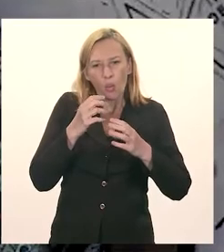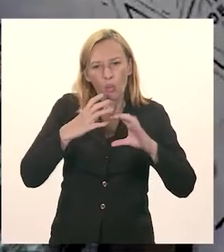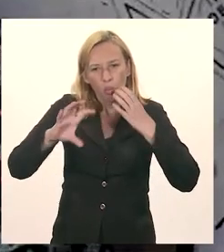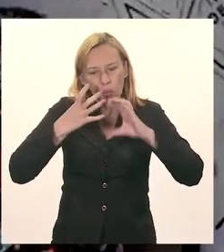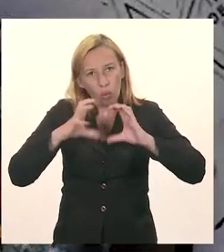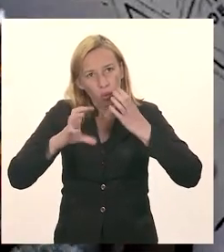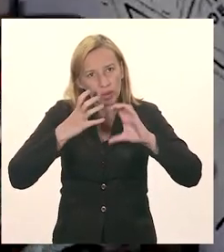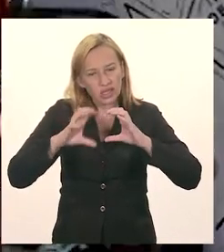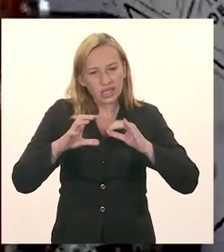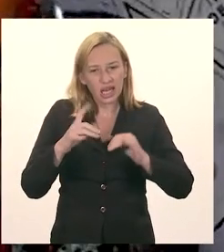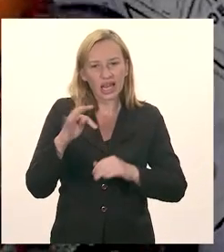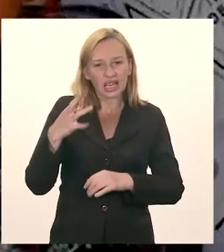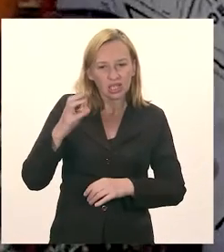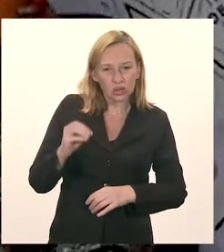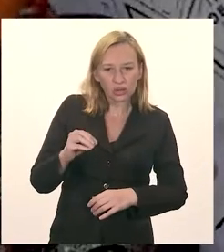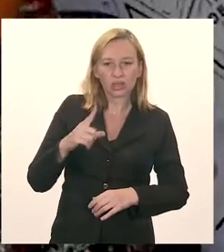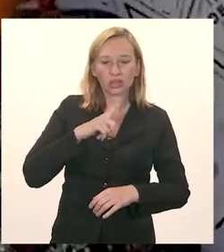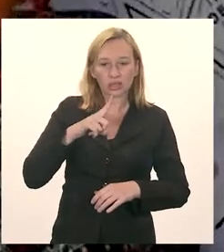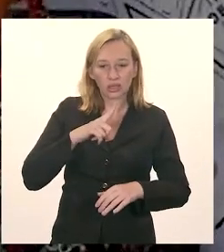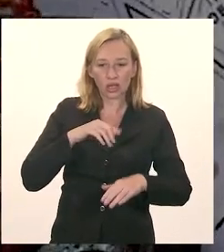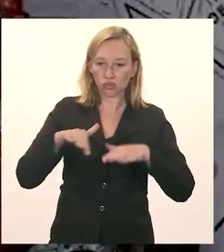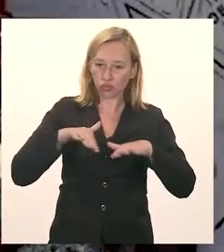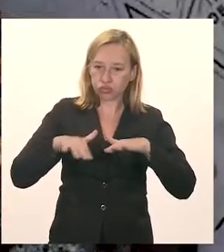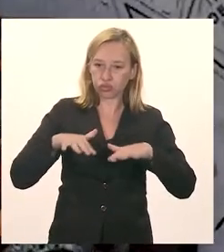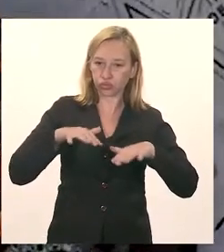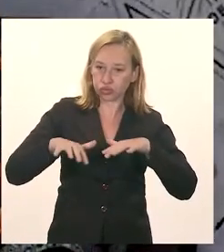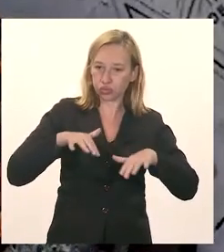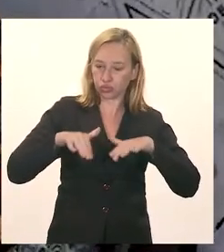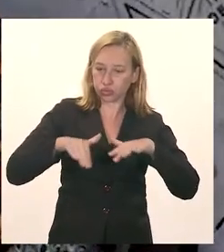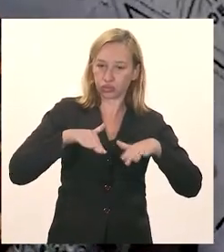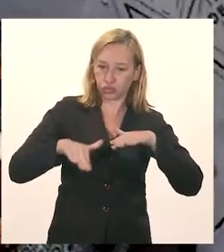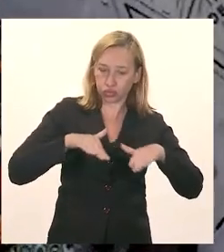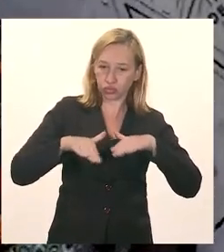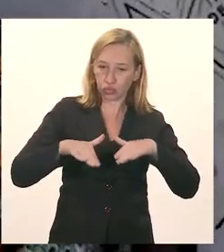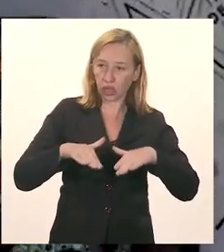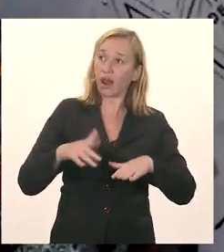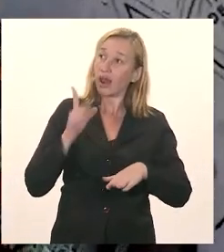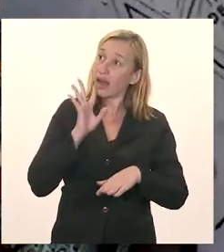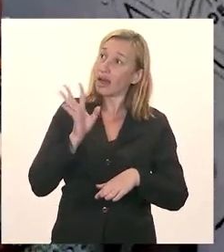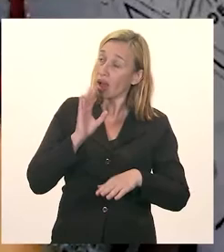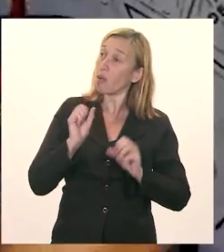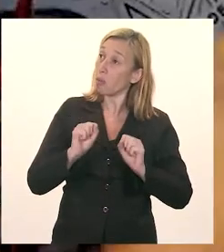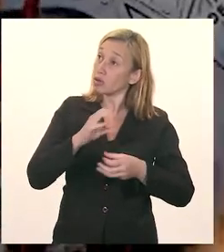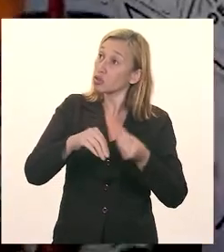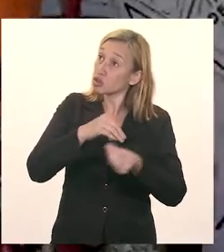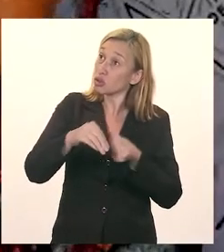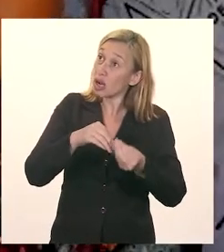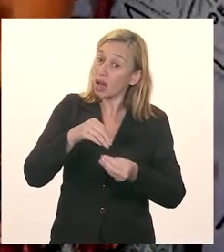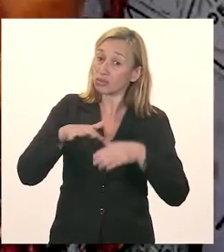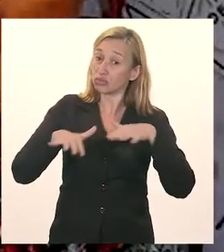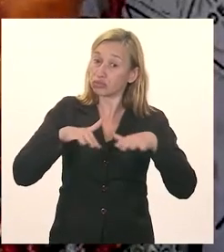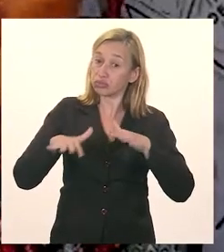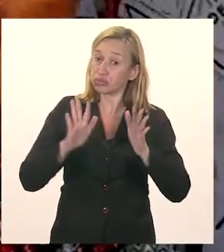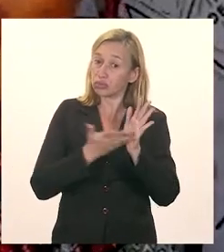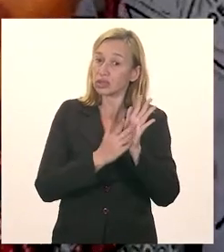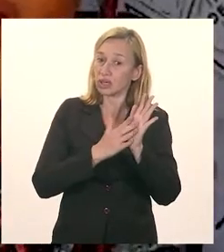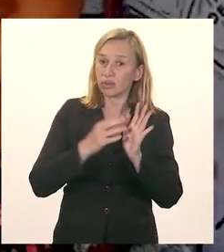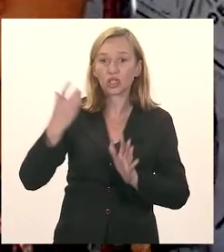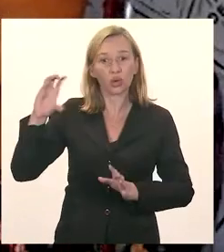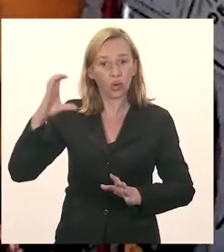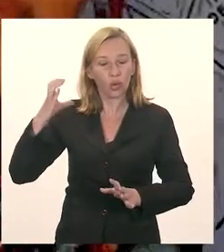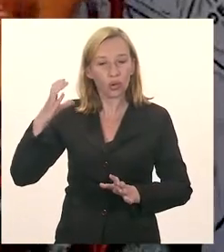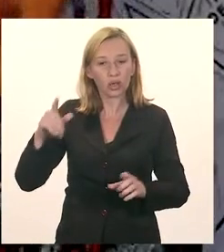música eletrônica, ela tem aquela batida marcante, e isso poderia se misturar com a batida do samba de